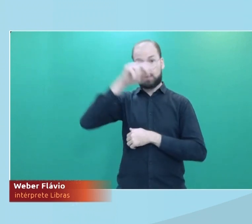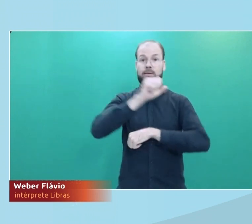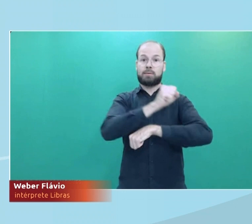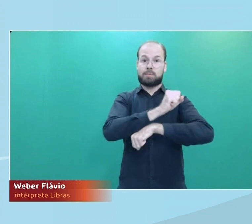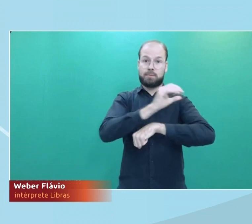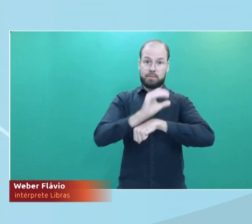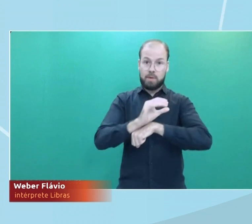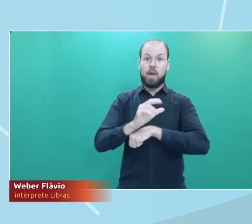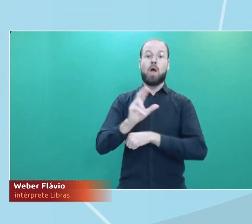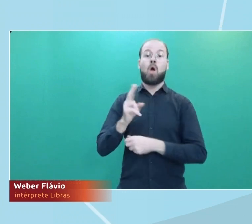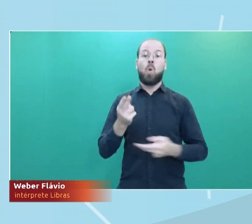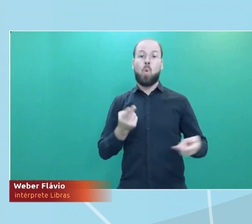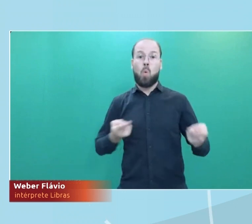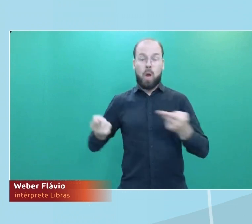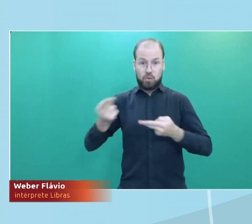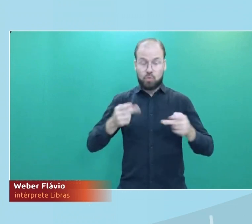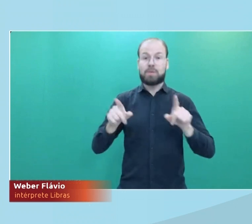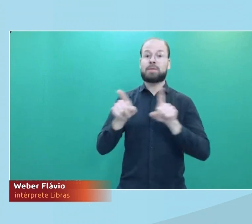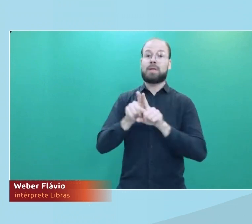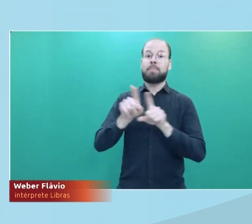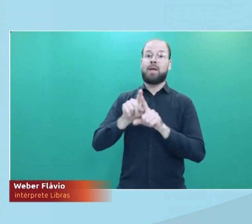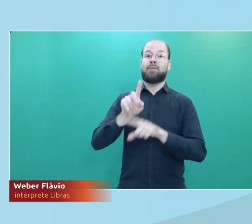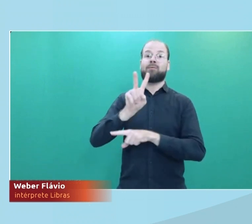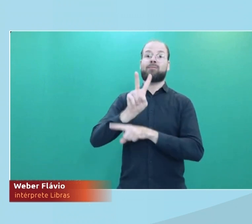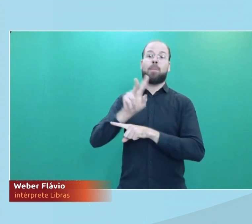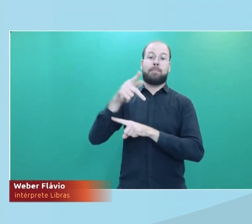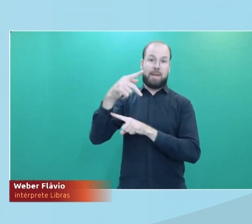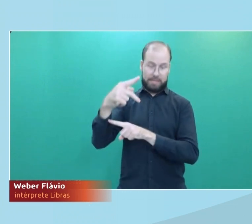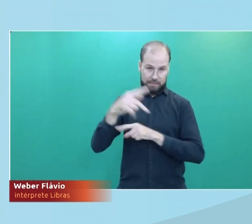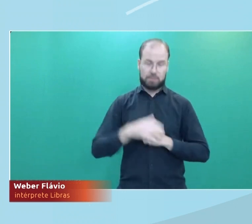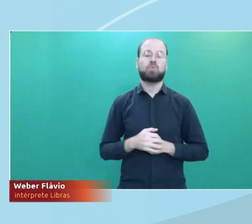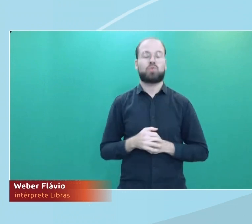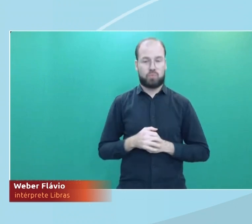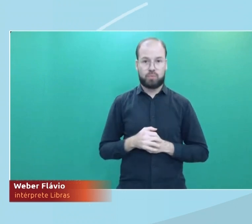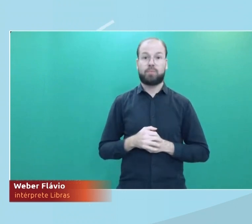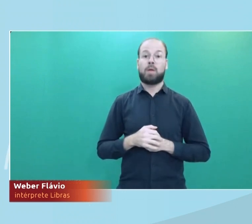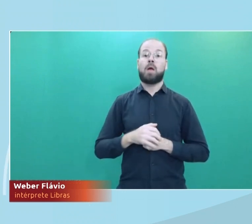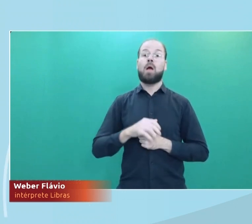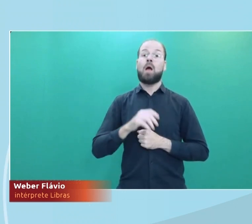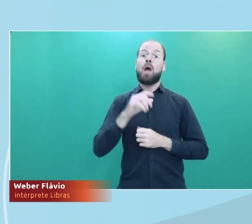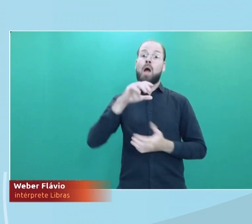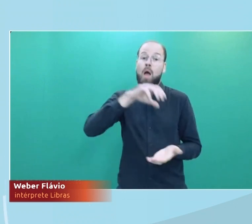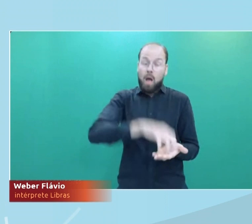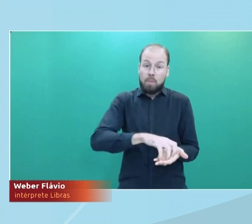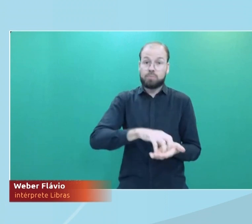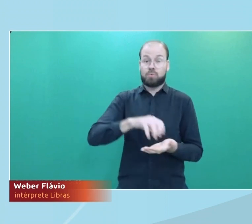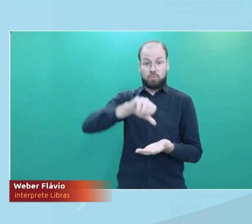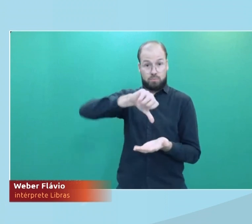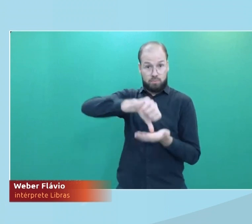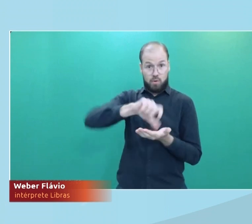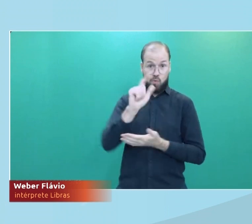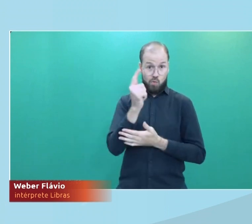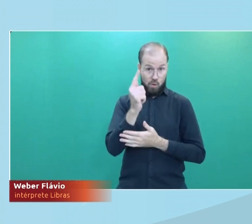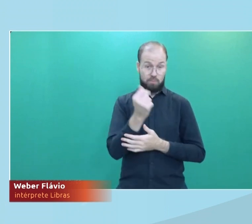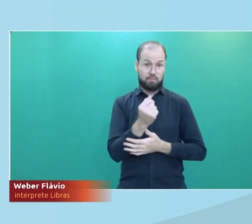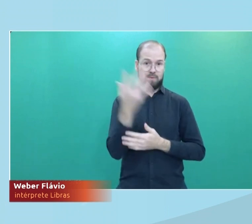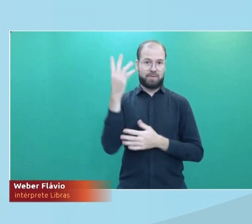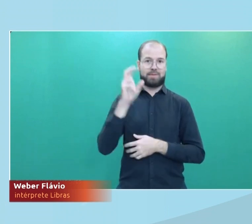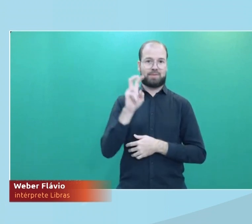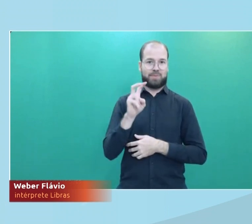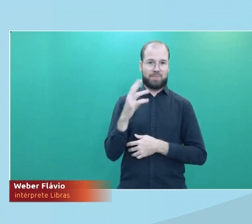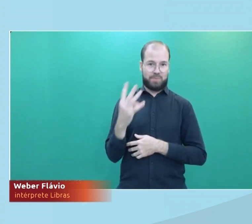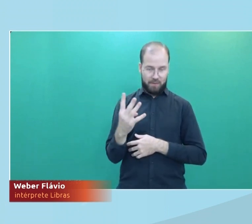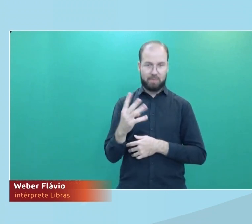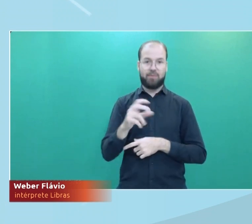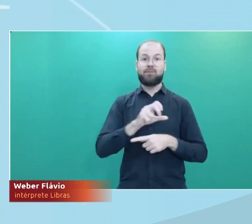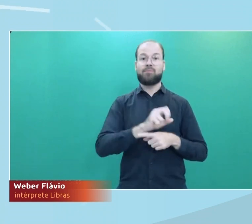e Valparaíso. Opções aí pelo estado todo. Para o campus Goiânia, são 54 vagas, distribuídas entre